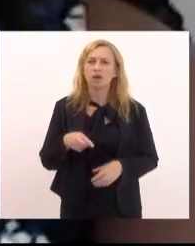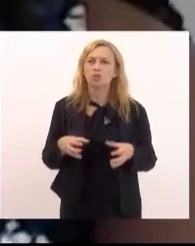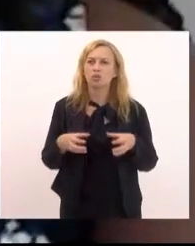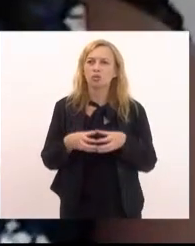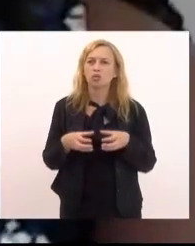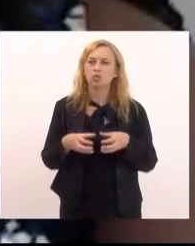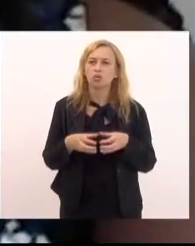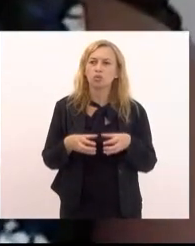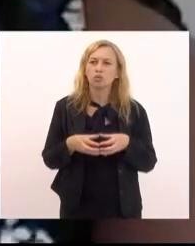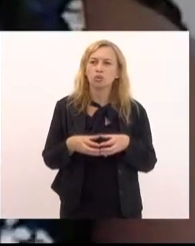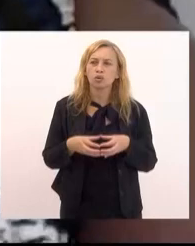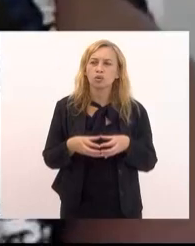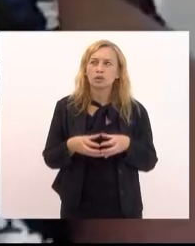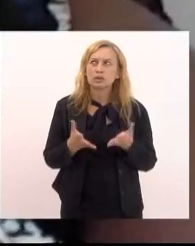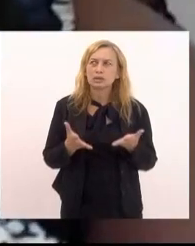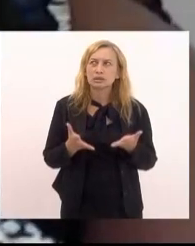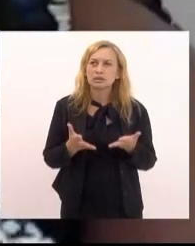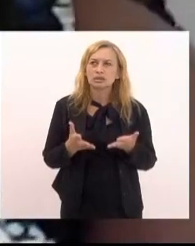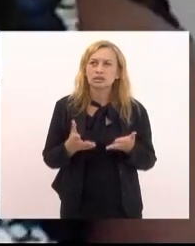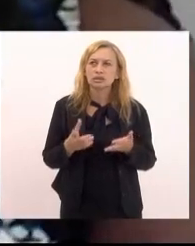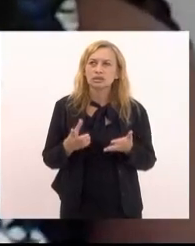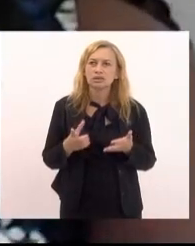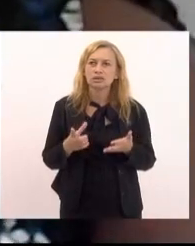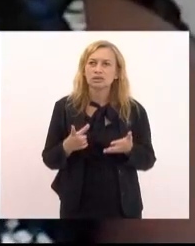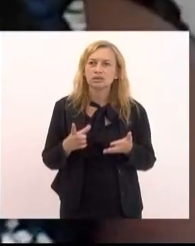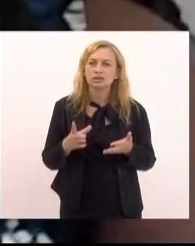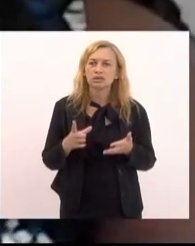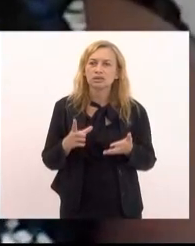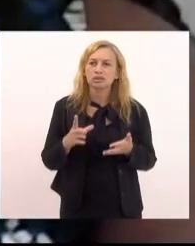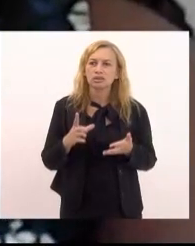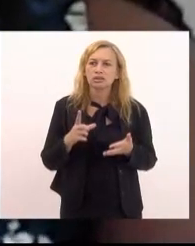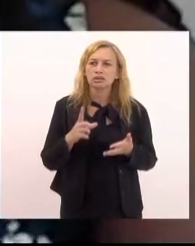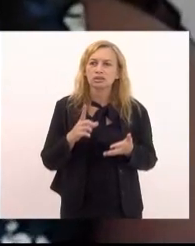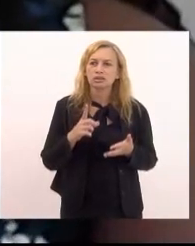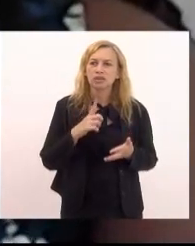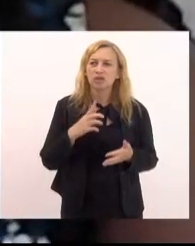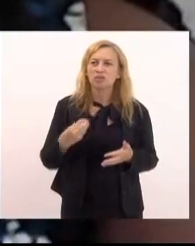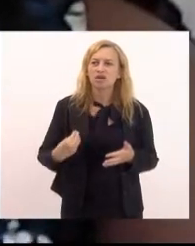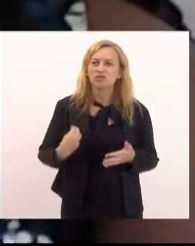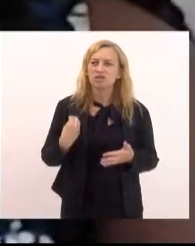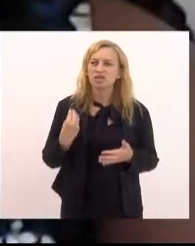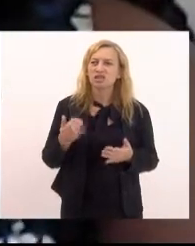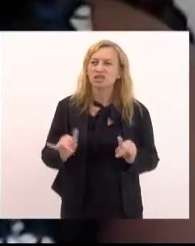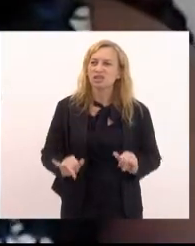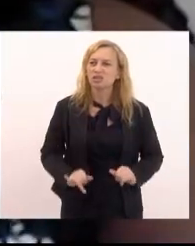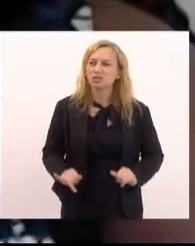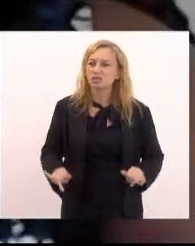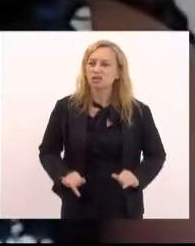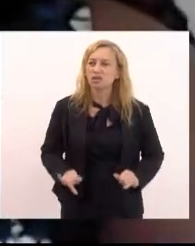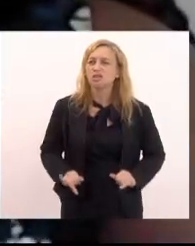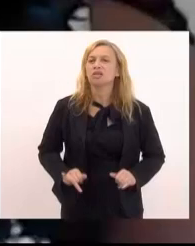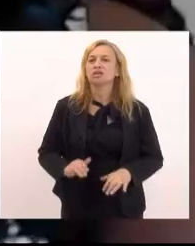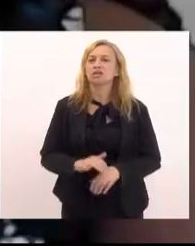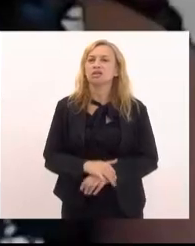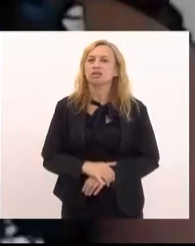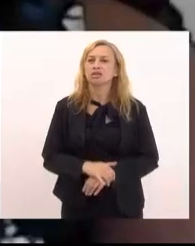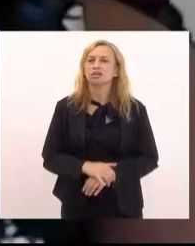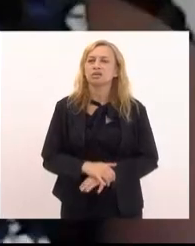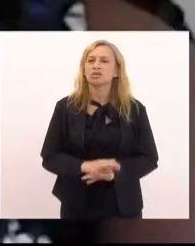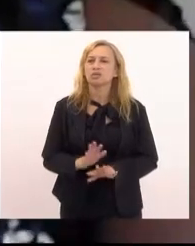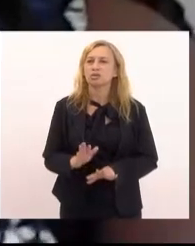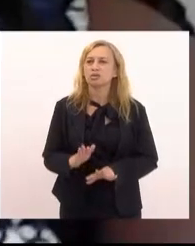população que tem uma existência em tragédia. Tem uma autora estadunidense morta